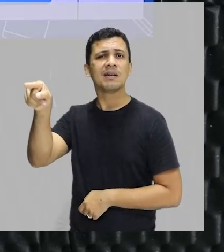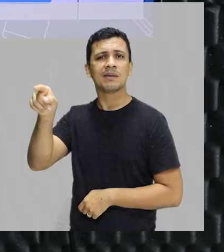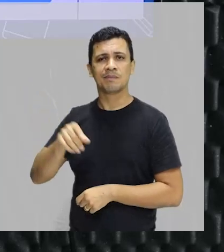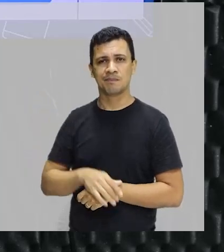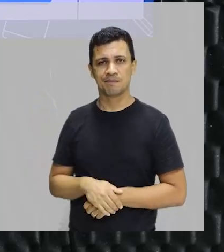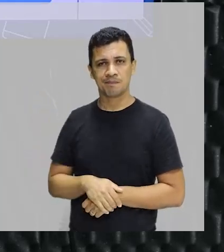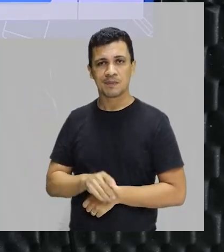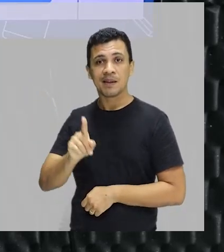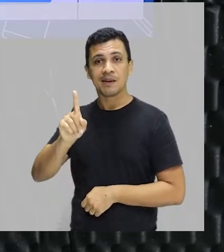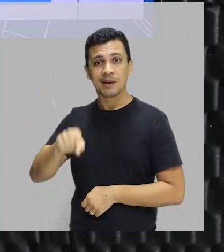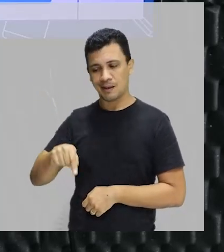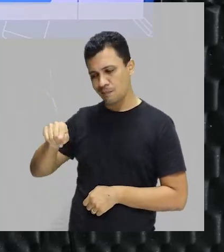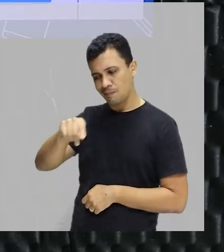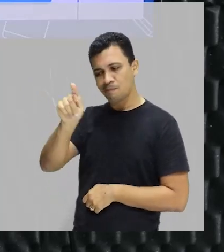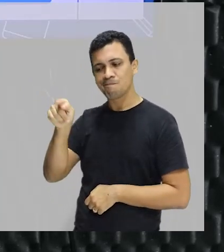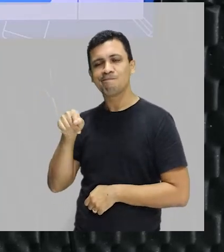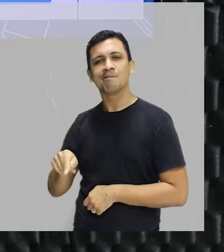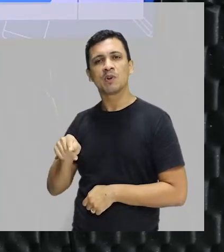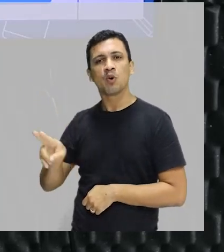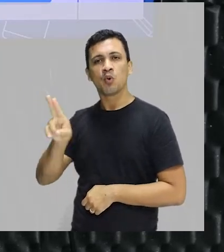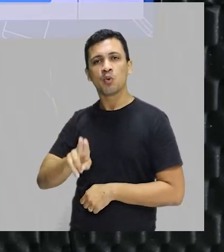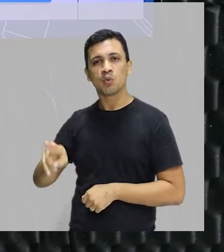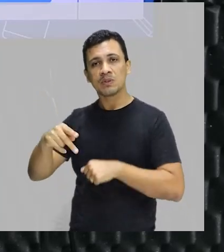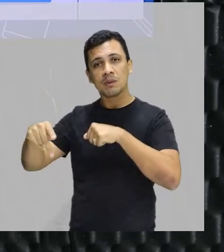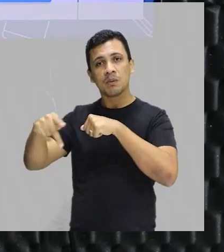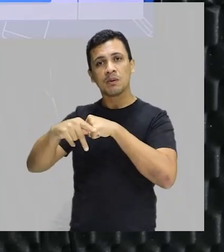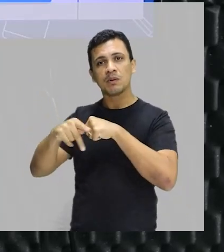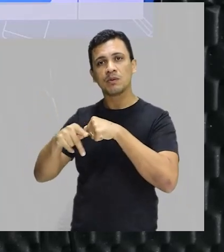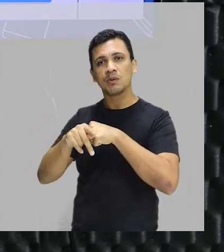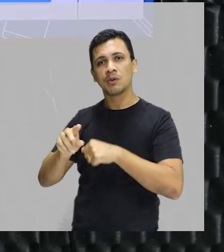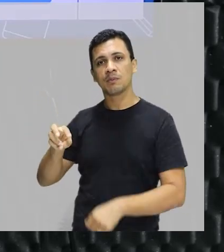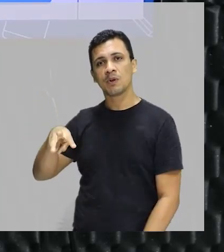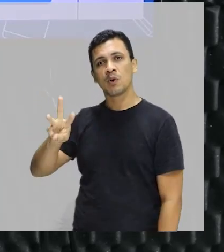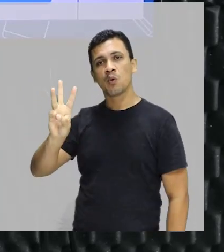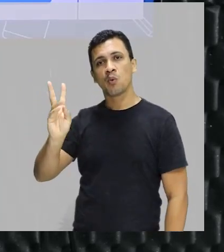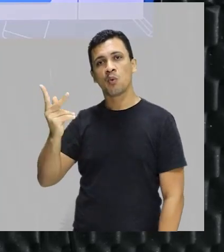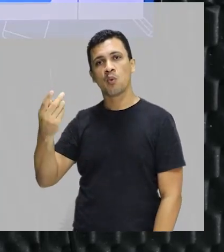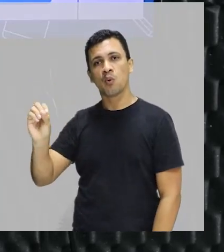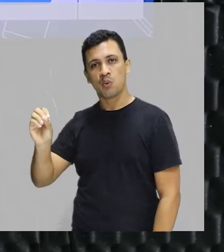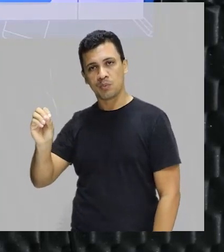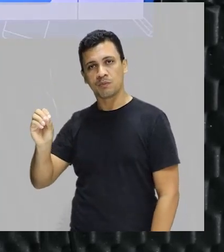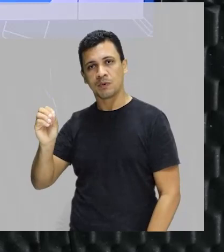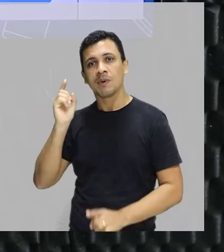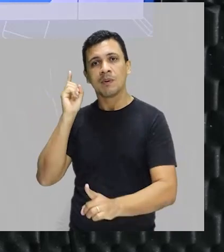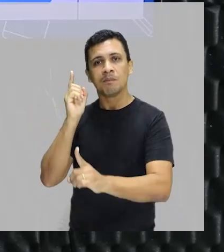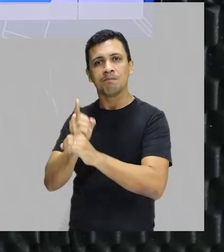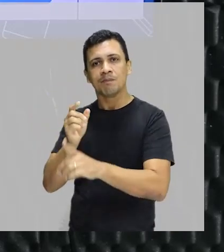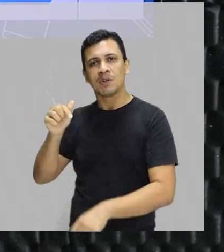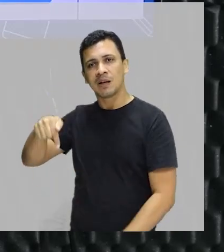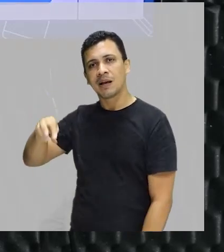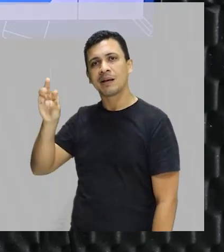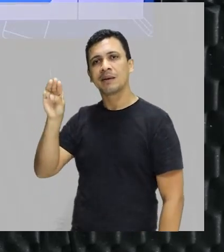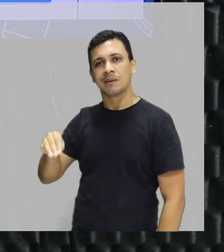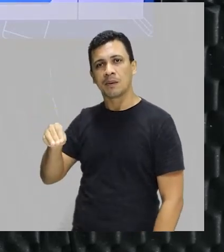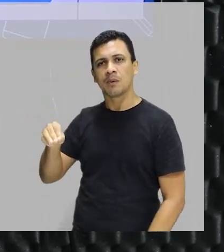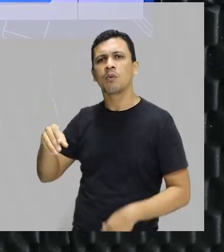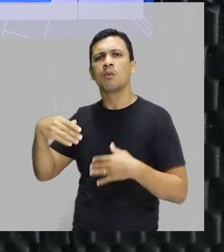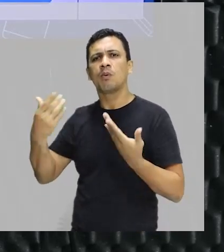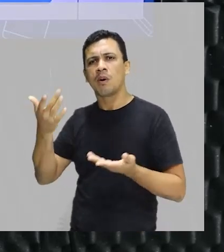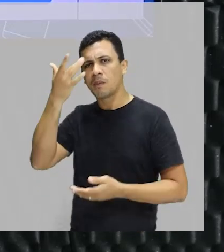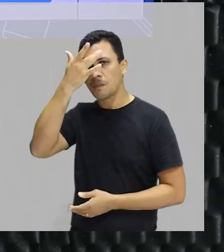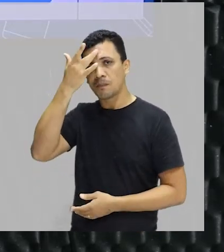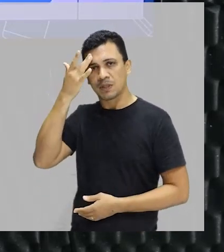fazendo um questionamento usando o pronome who para determinar quem, para saber sobre as pessoas,